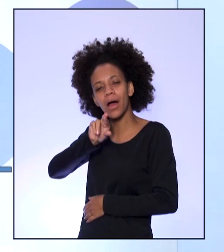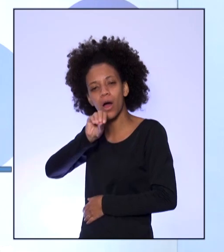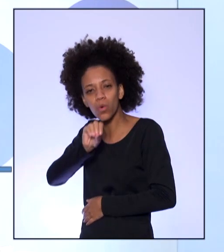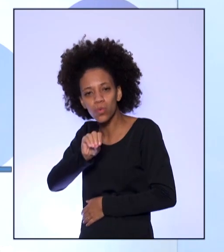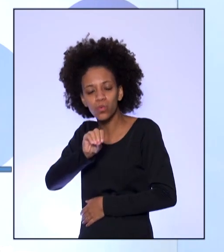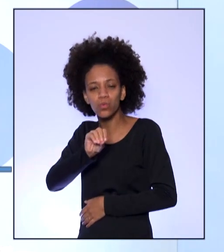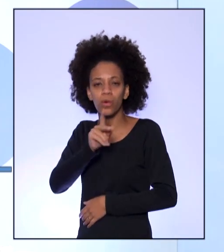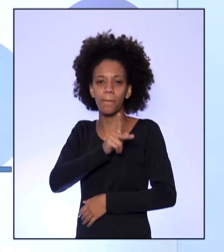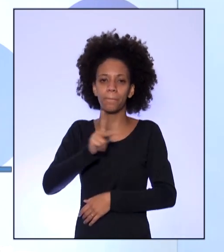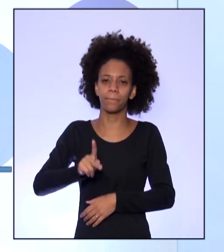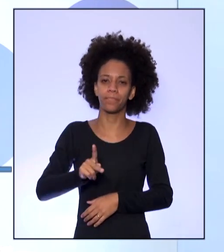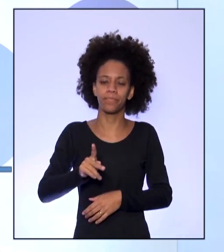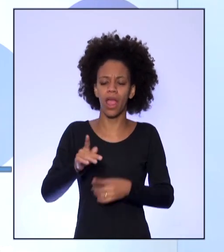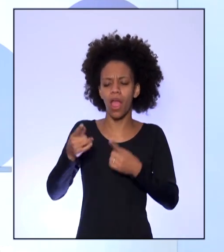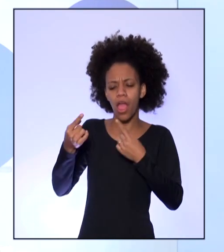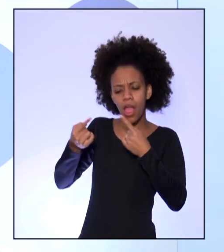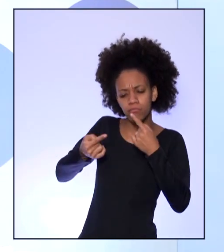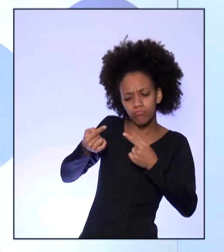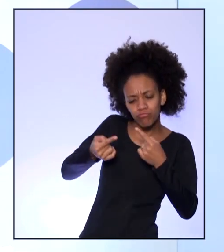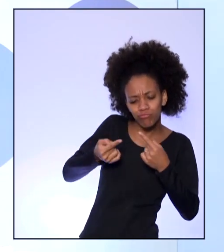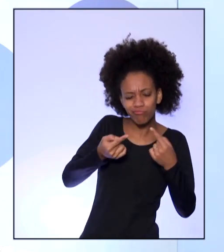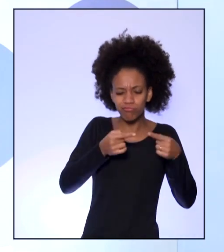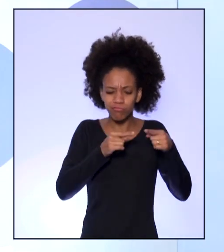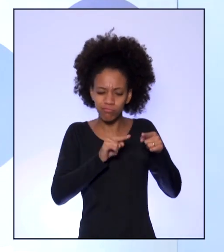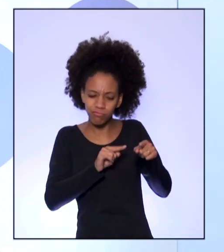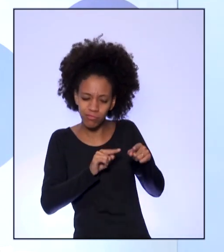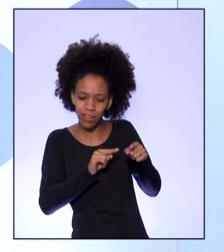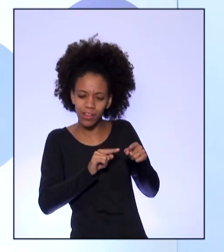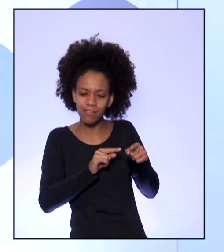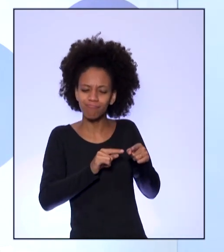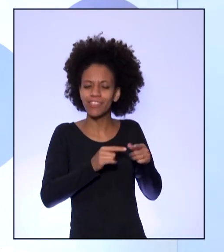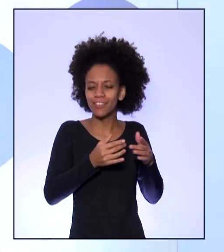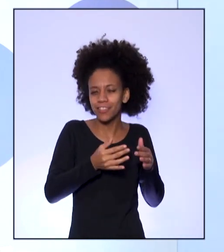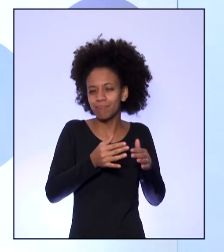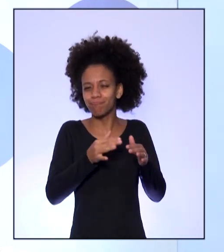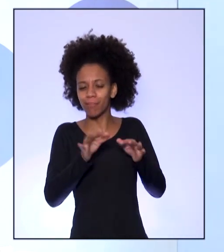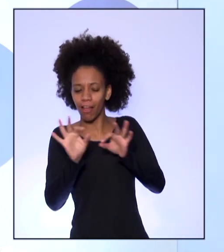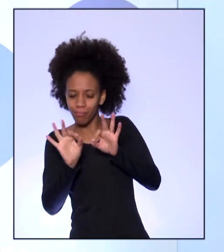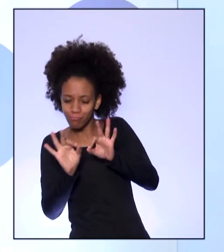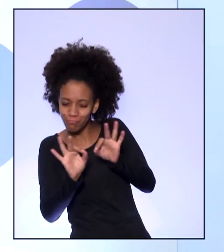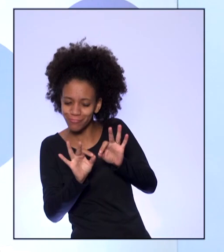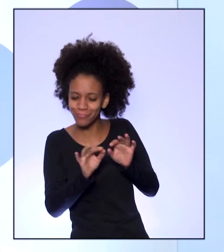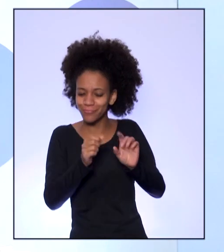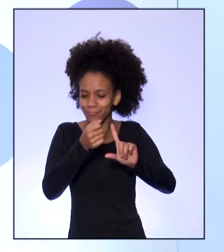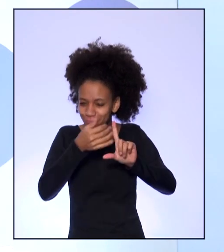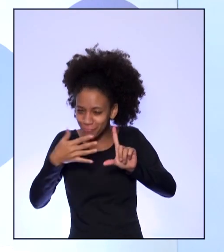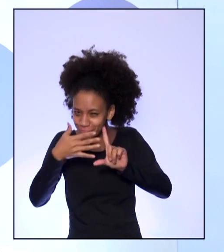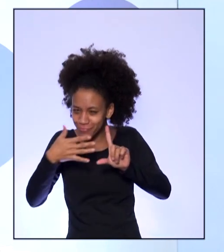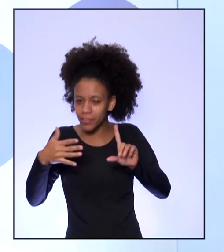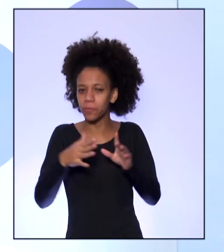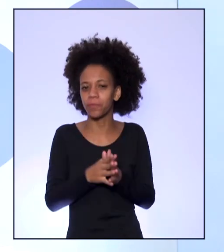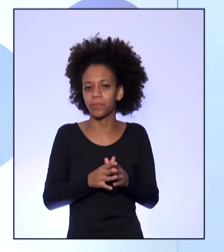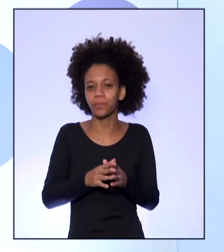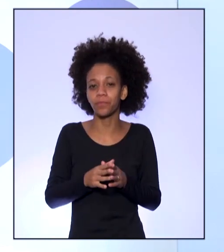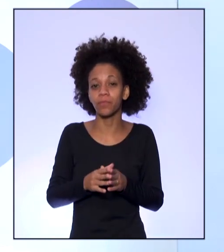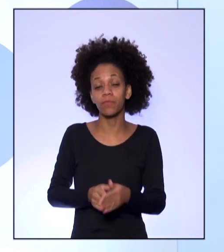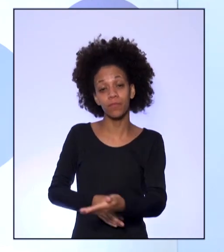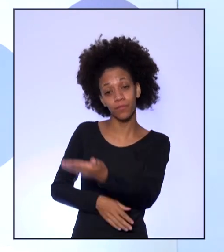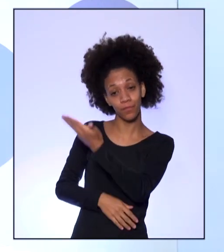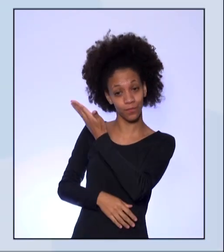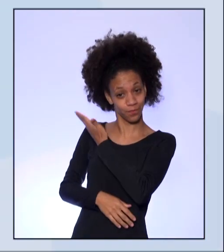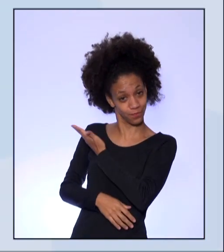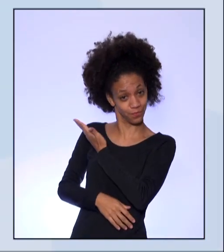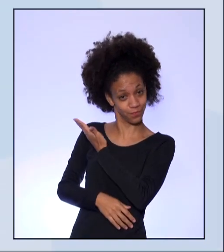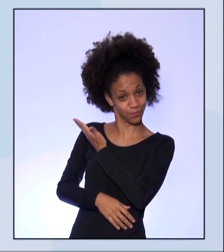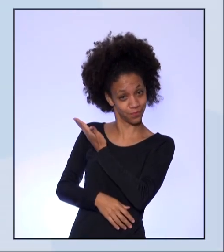é críticas, ironia, humor em tirinhas, memes e charges. Tá? A etapa do 9º ano, na tela por favor o slide.